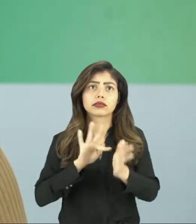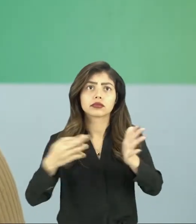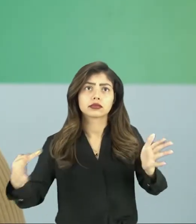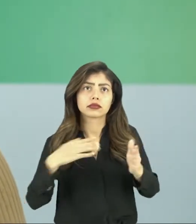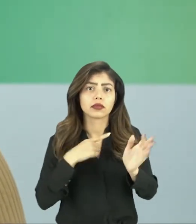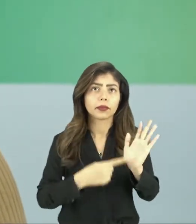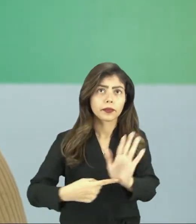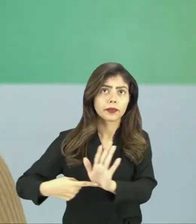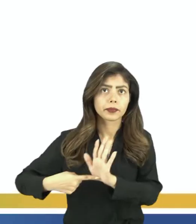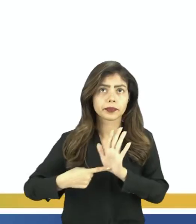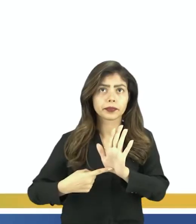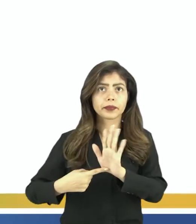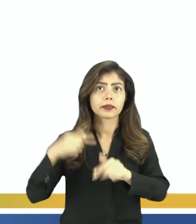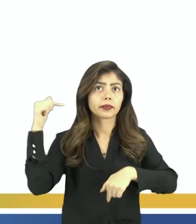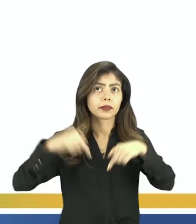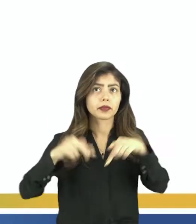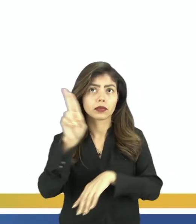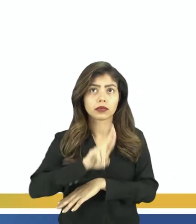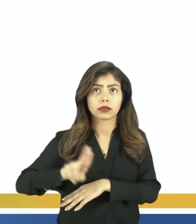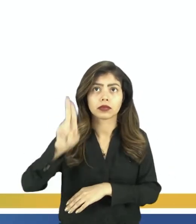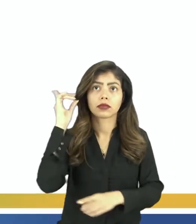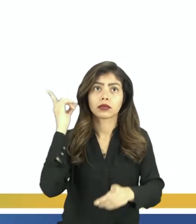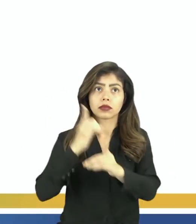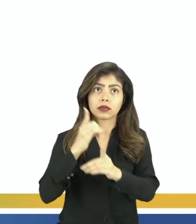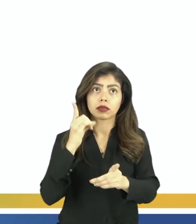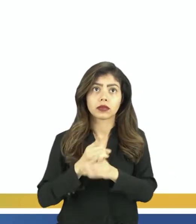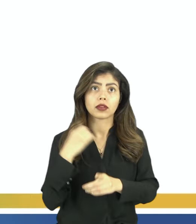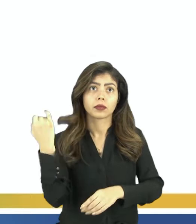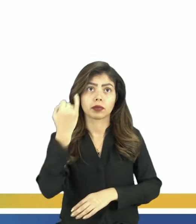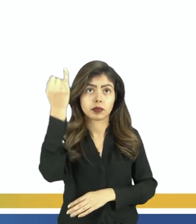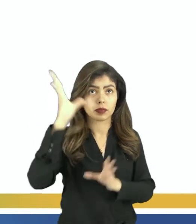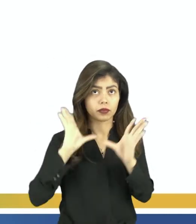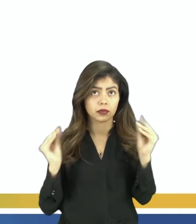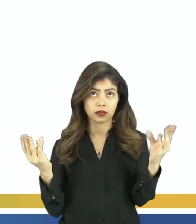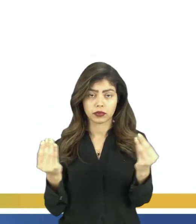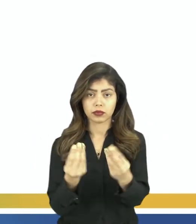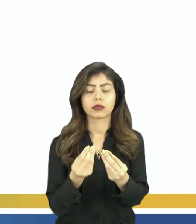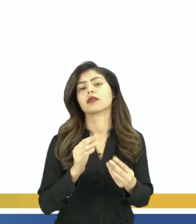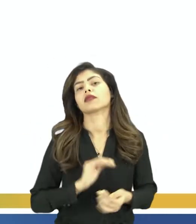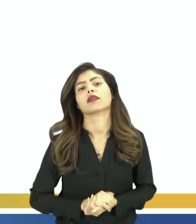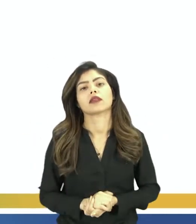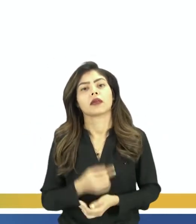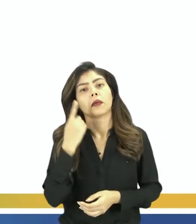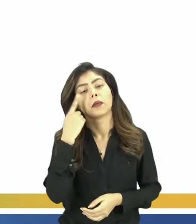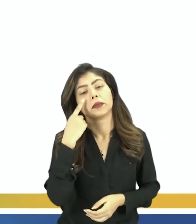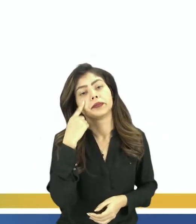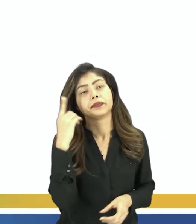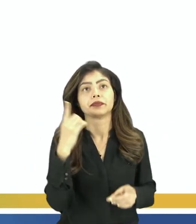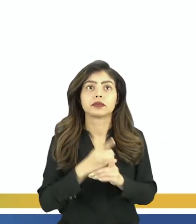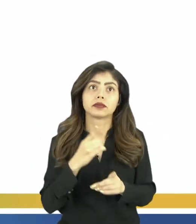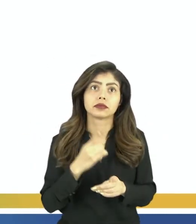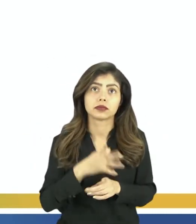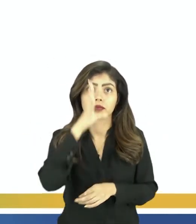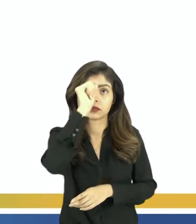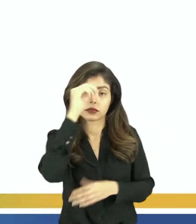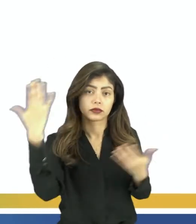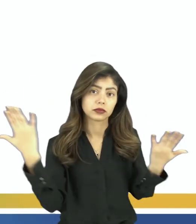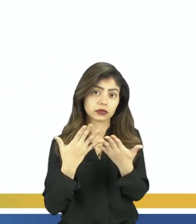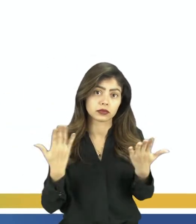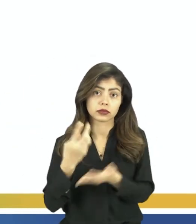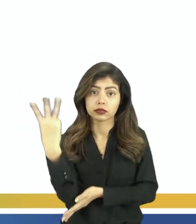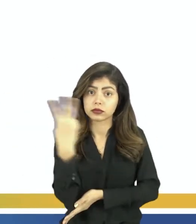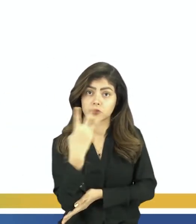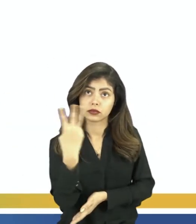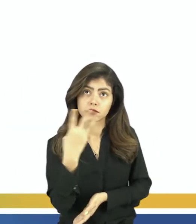ácidos são representações químicas utilizadas para identificar essas substâncias. Então, a gente vai aprender hoje nessa aula